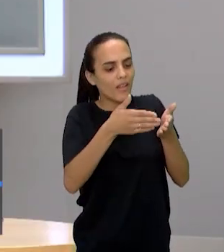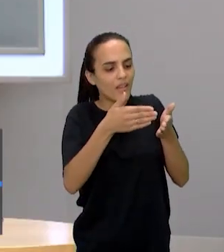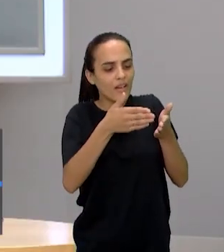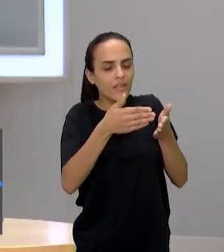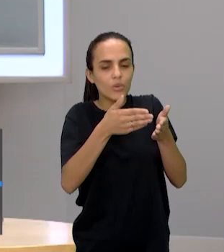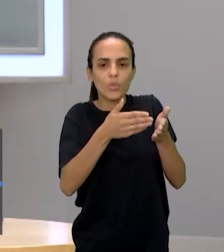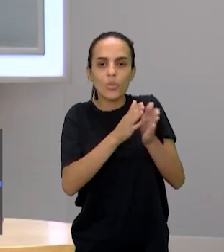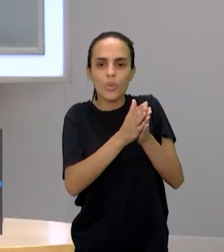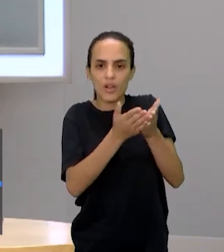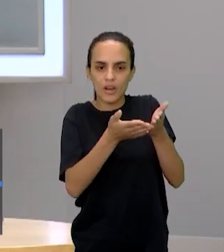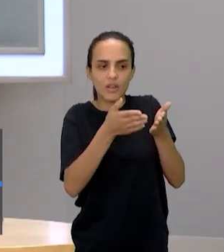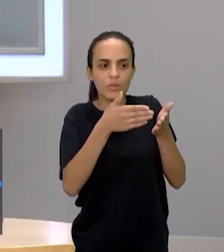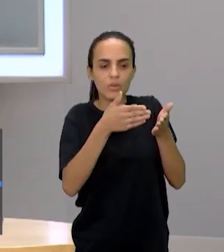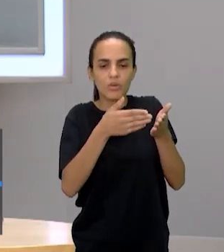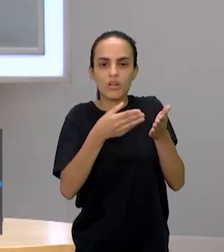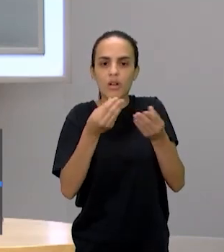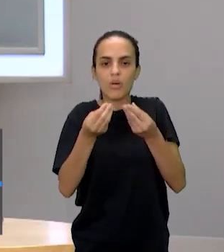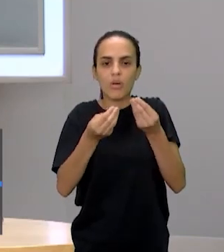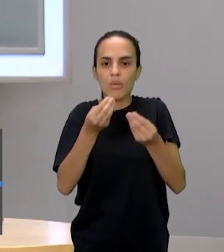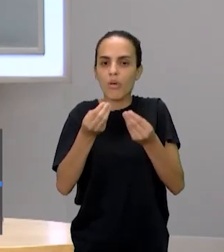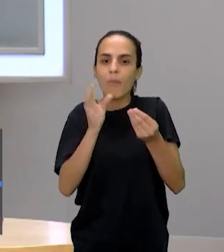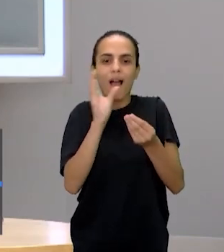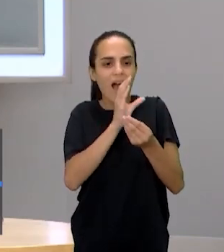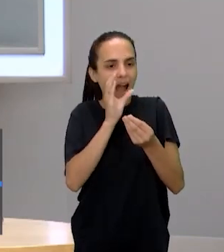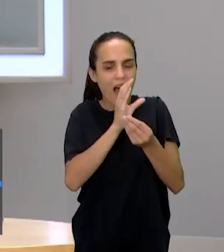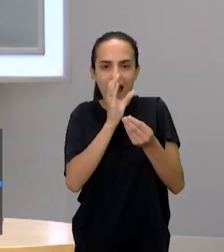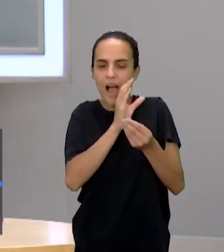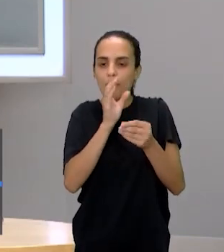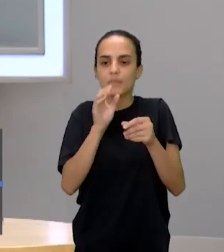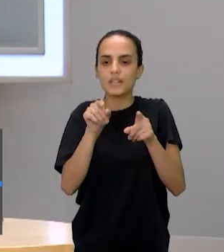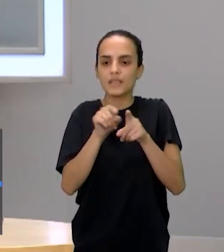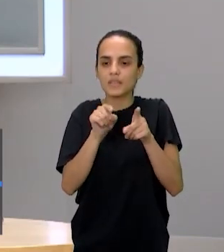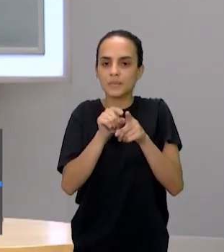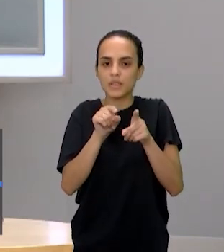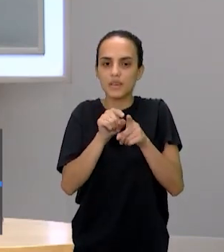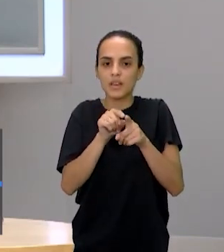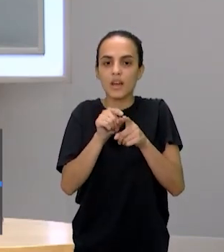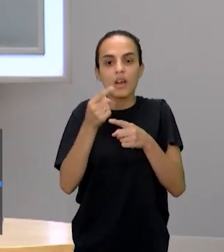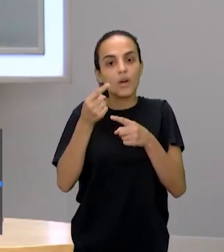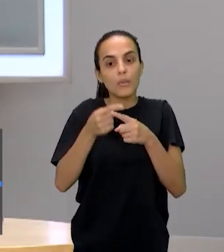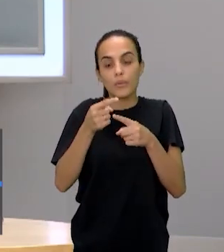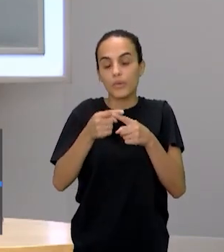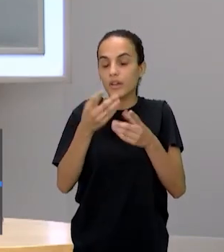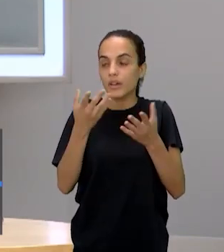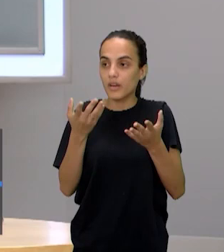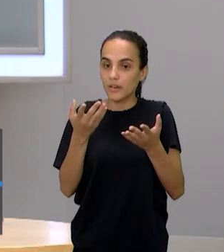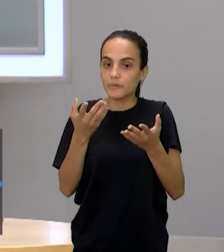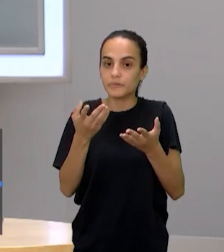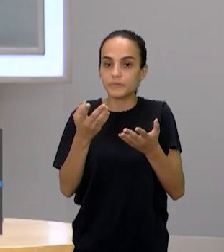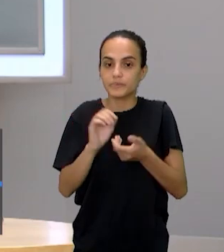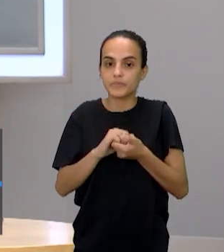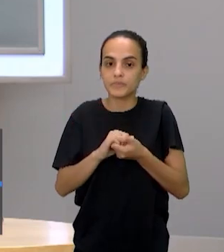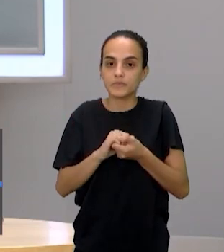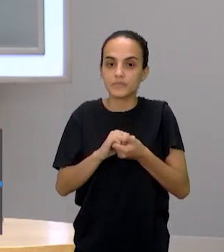tanto quanto corrida, superficial também, né? Porque, na verdade,